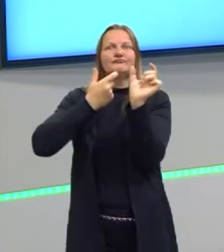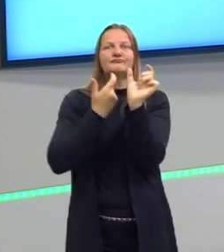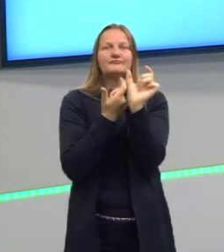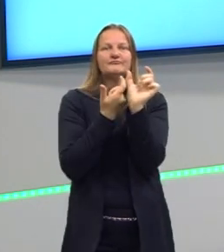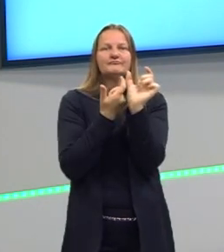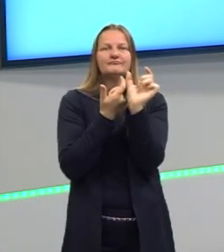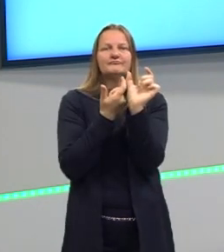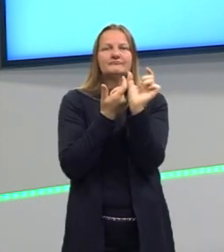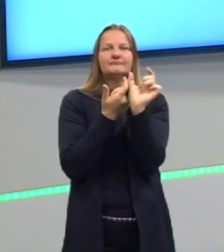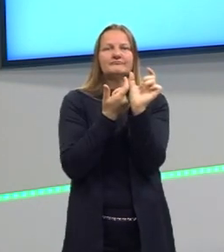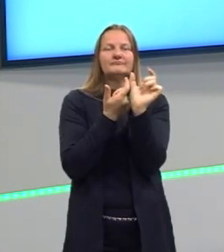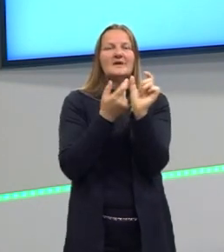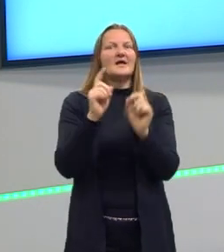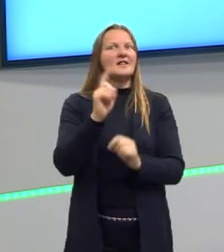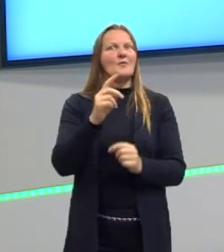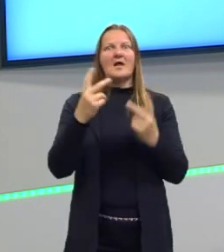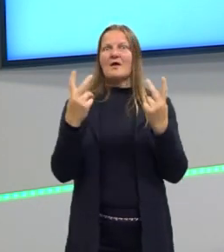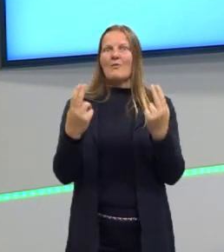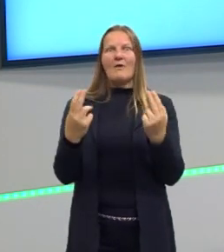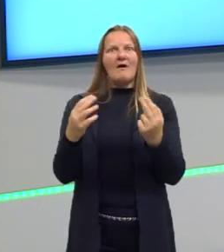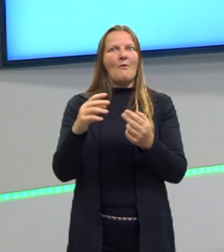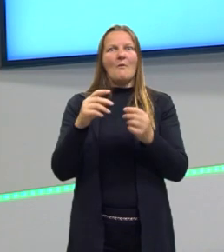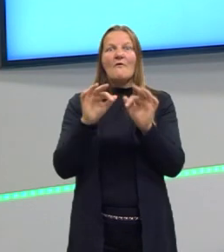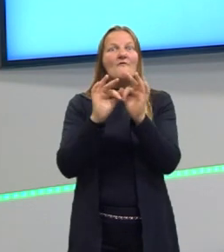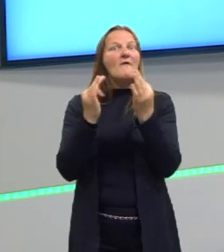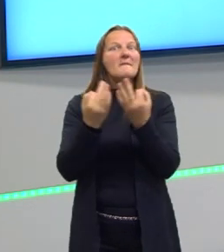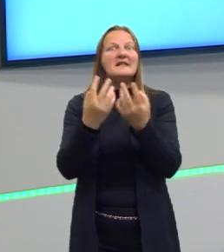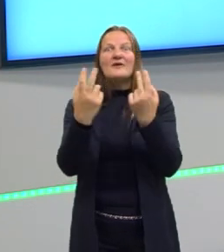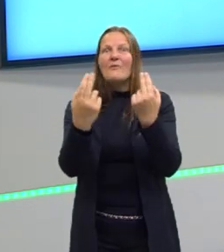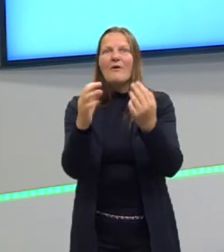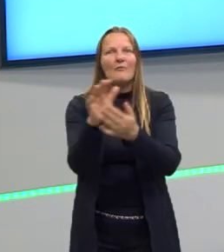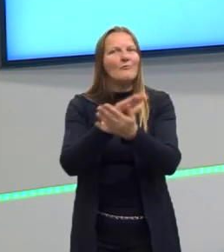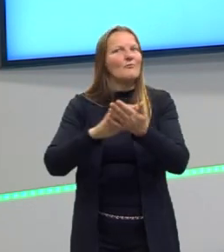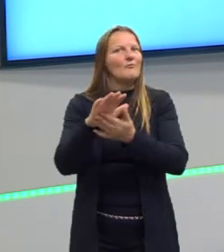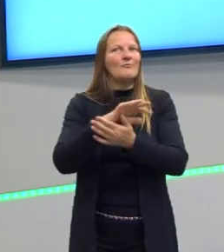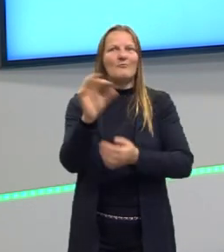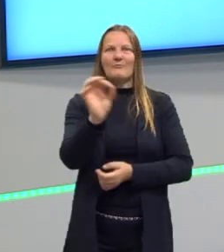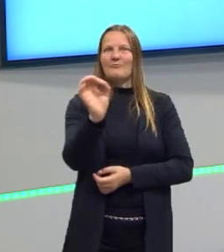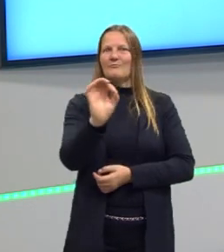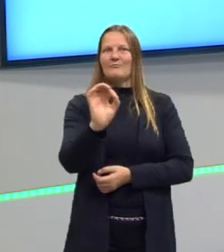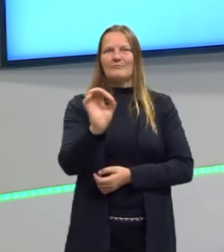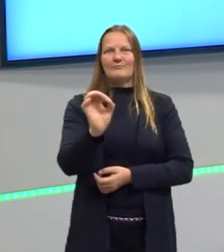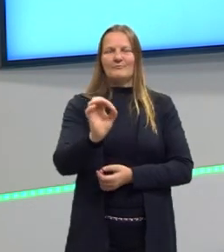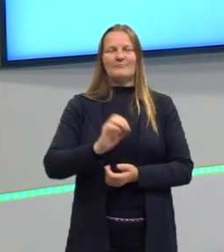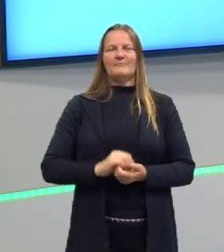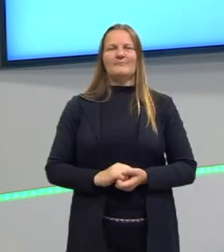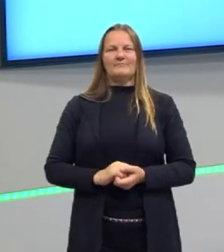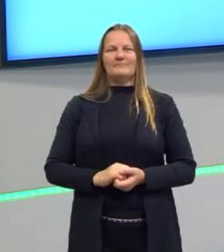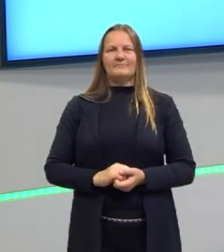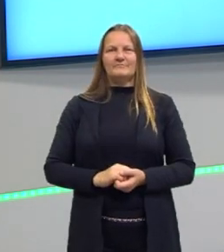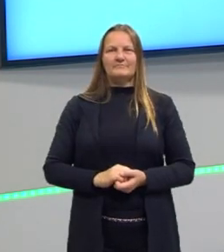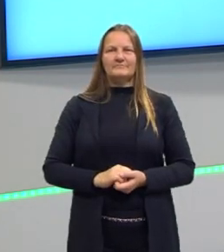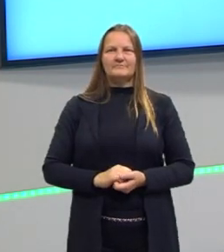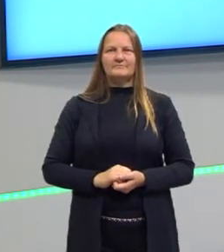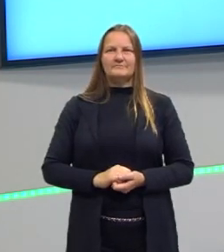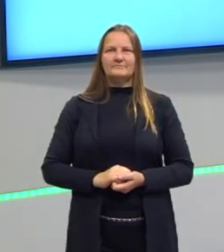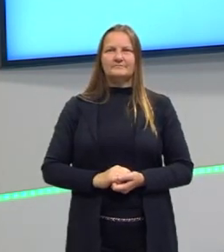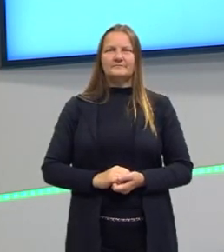é diferente eles não são parentes eles não são semelhantes na sua totalidade tá